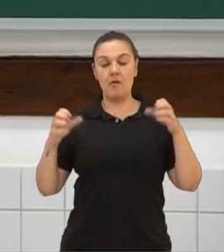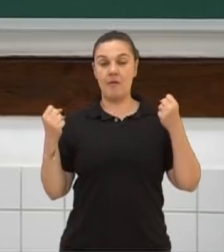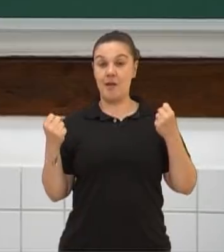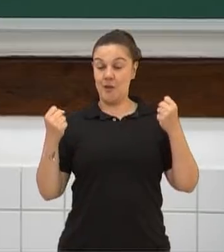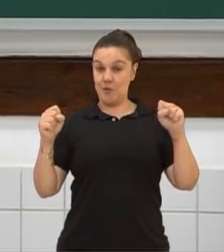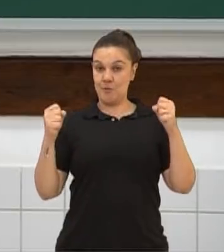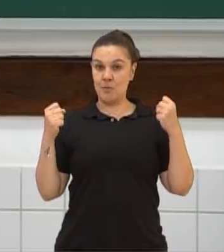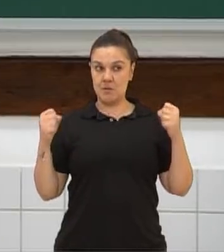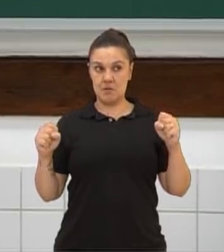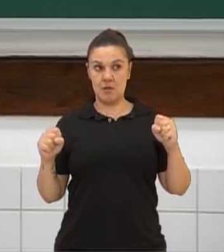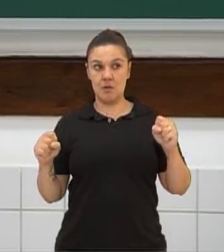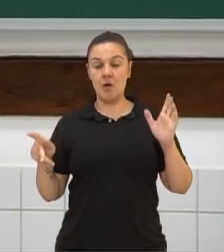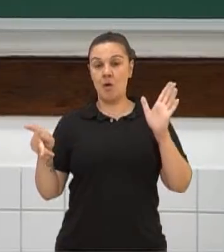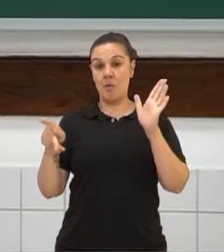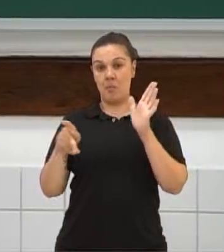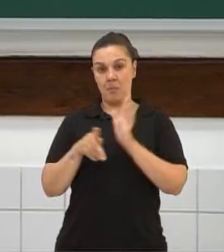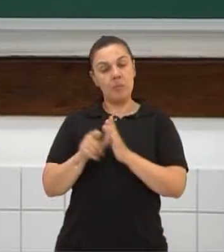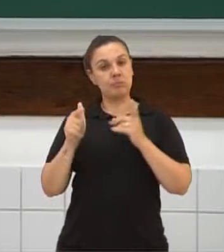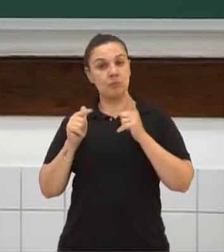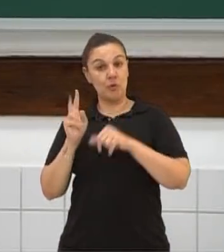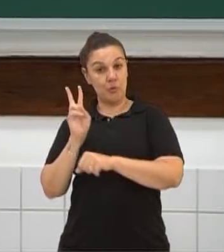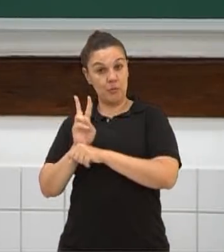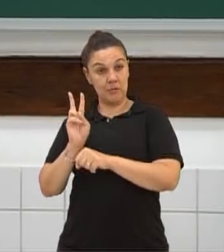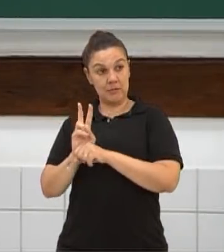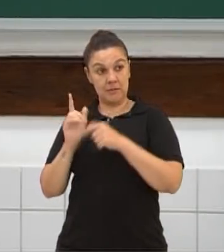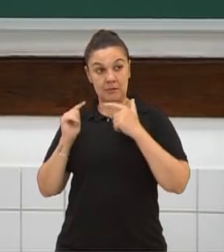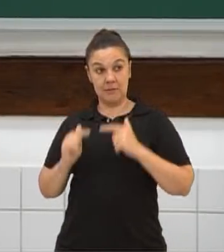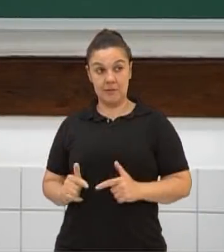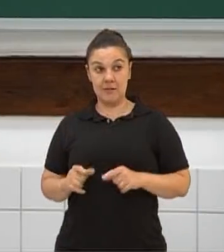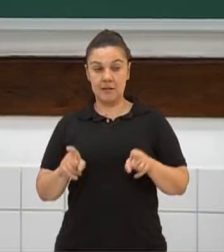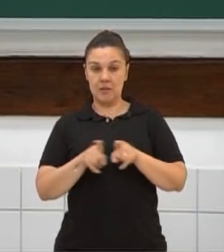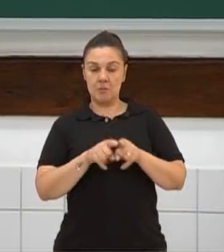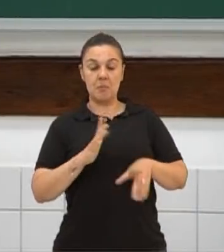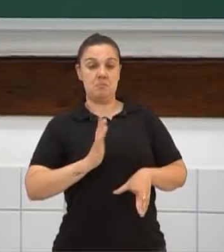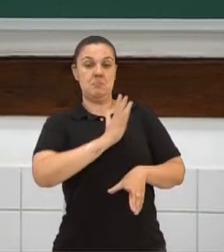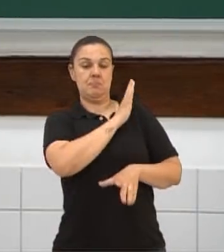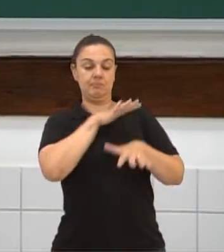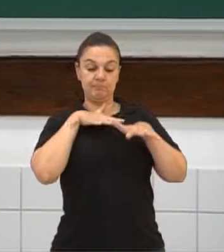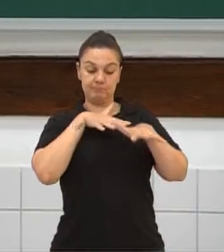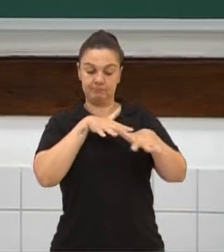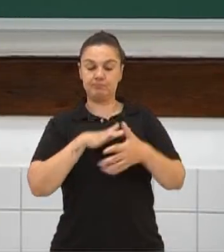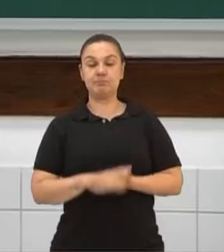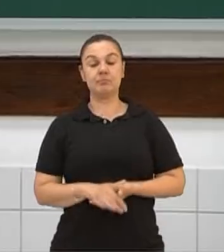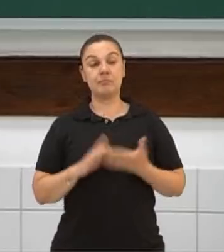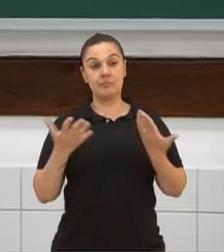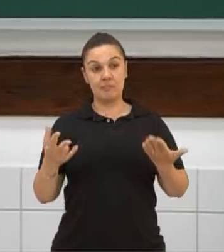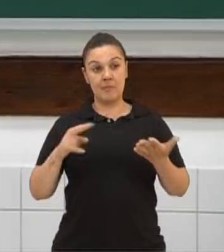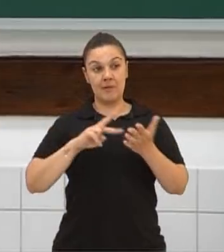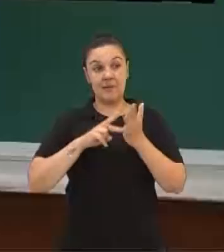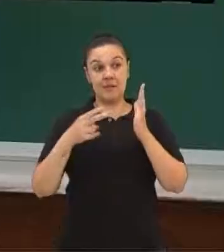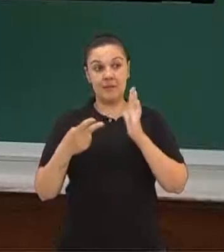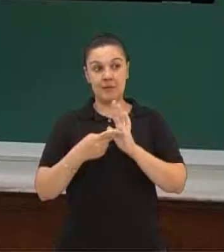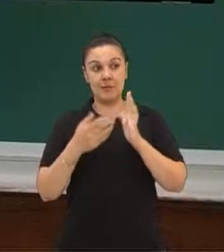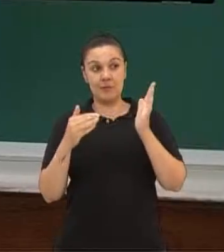física com um caráter higienista e um caráter militar. Ou seja, tudo girava em